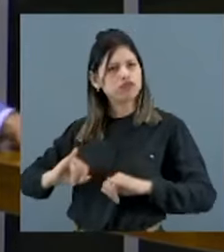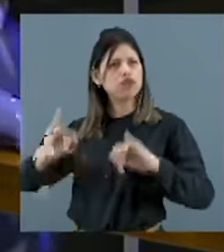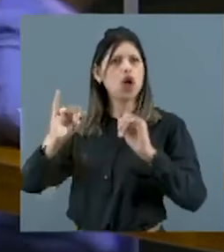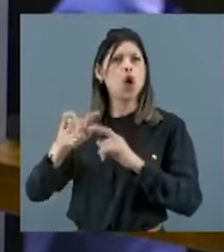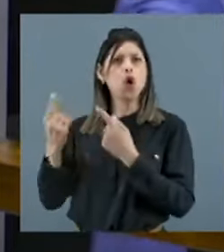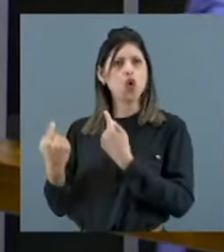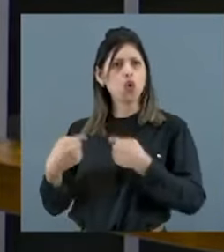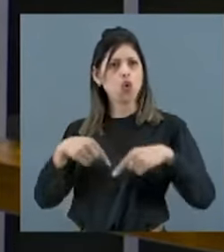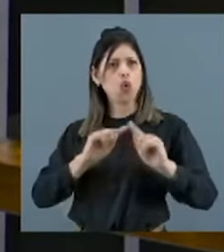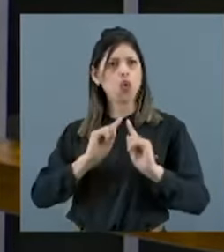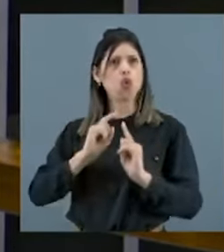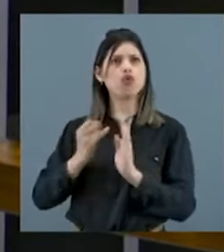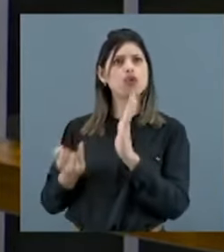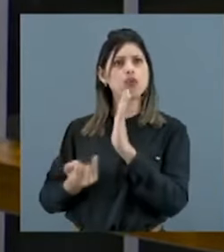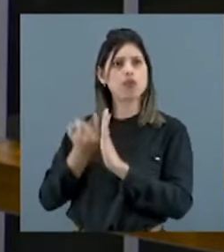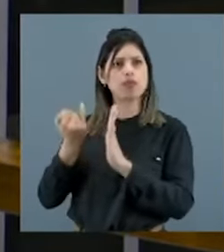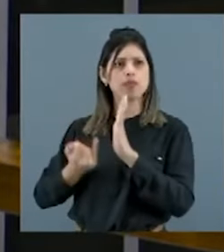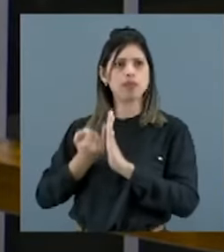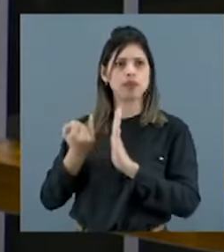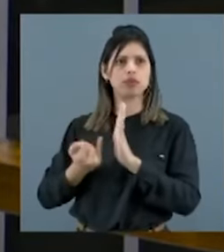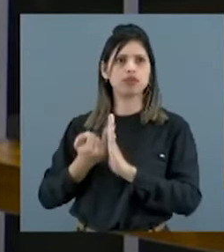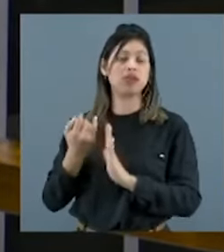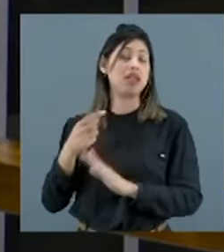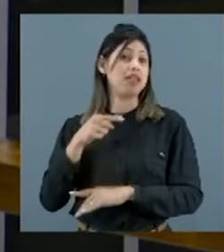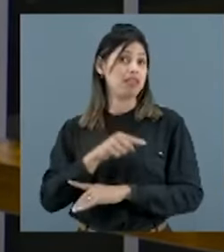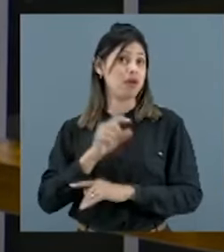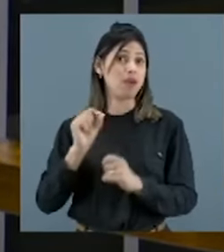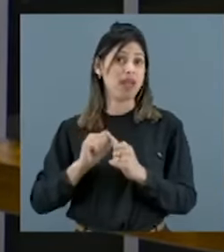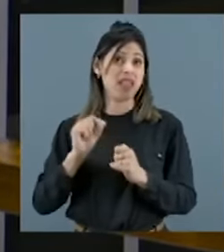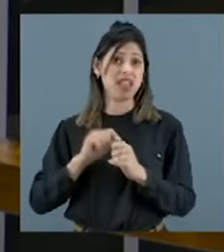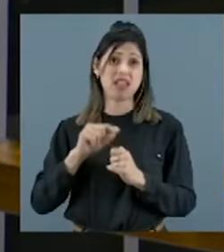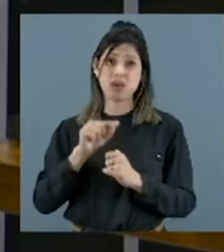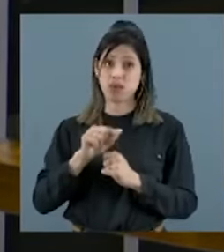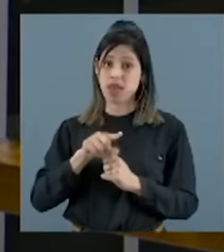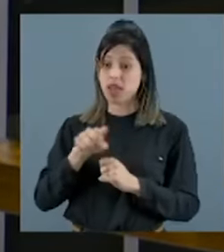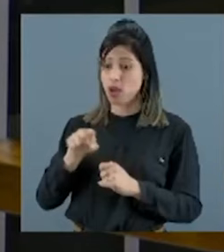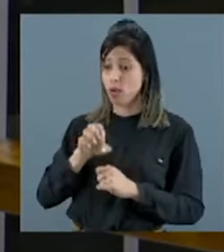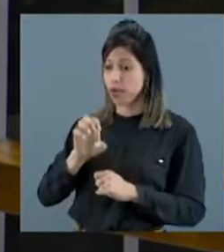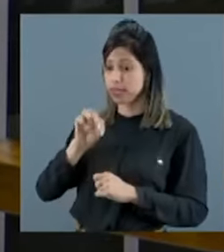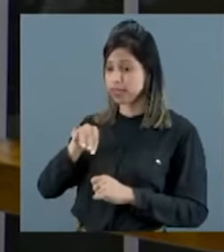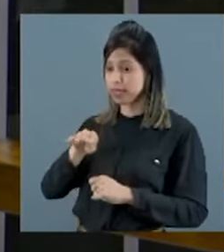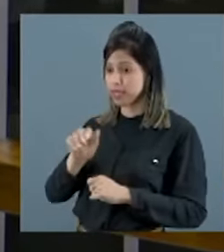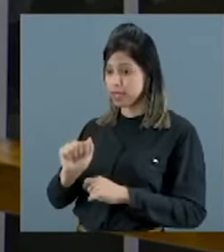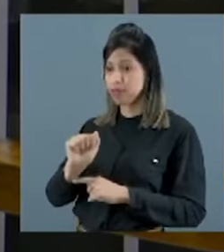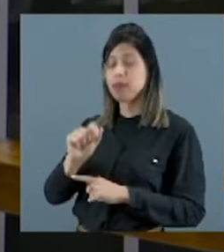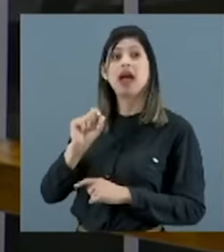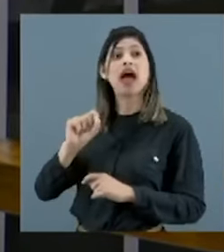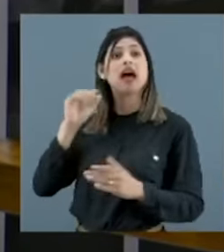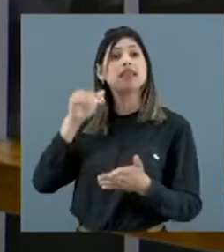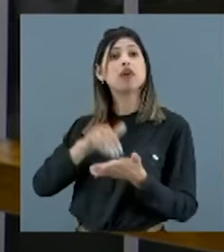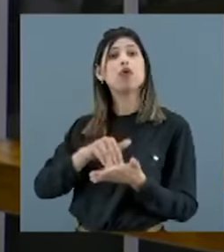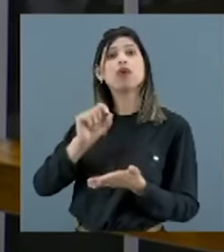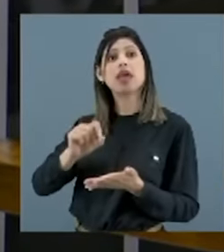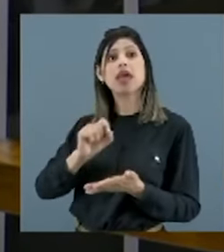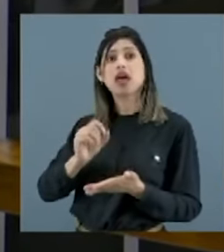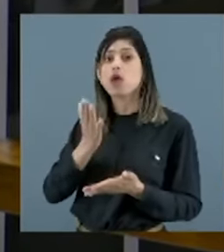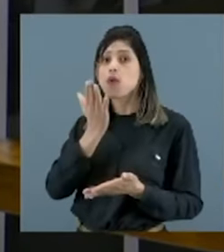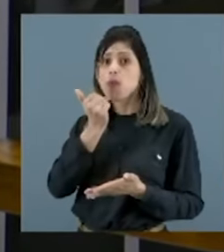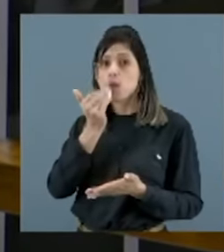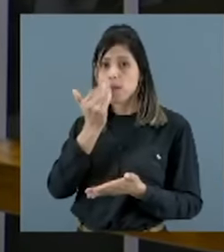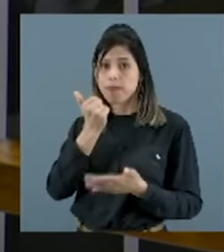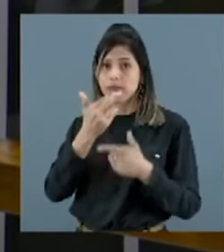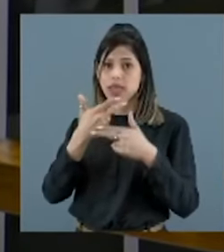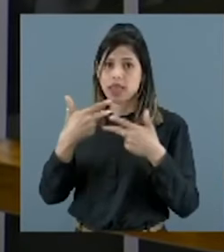imposto. Se dependesse do Zema, até ração de cachorro estava aumentando imposto. Imposto de